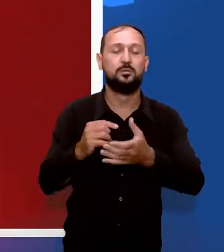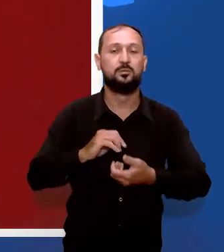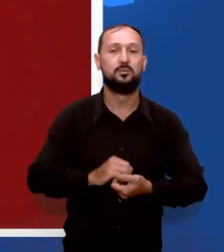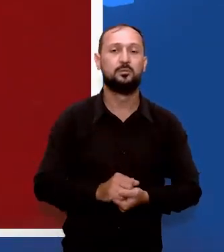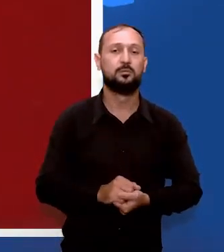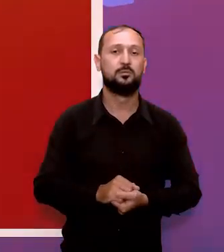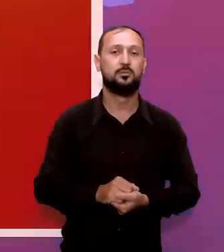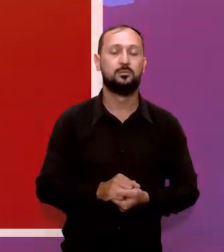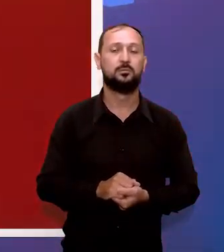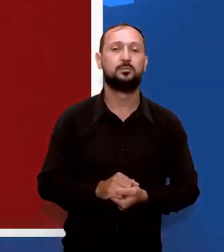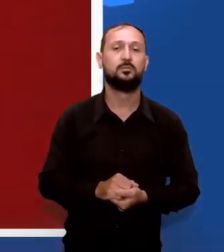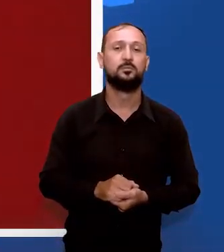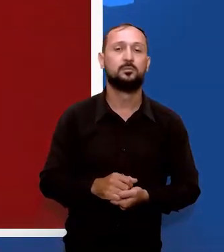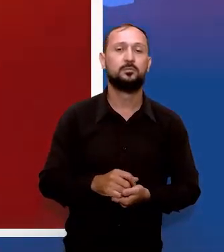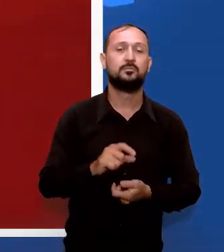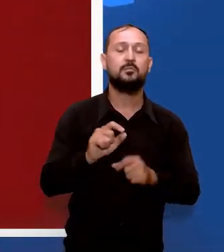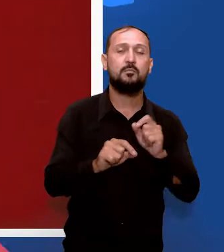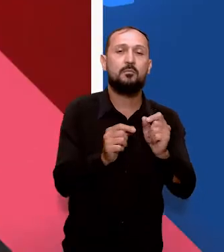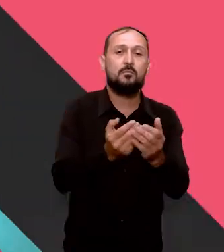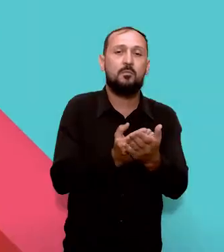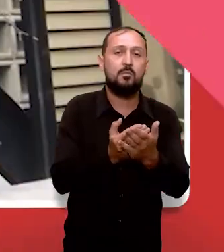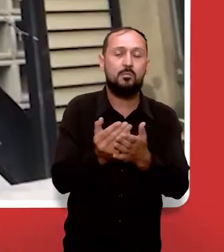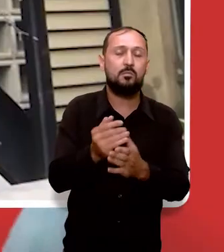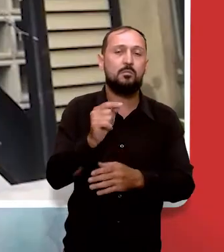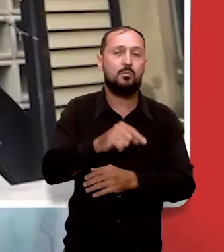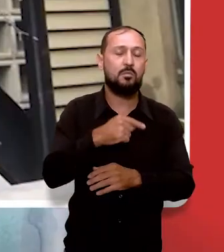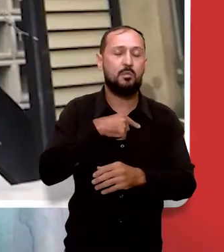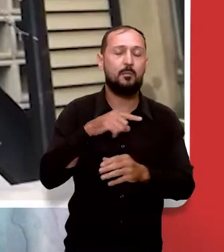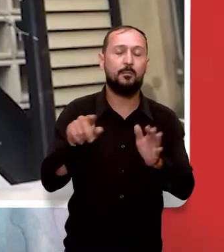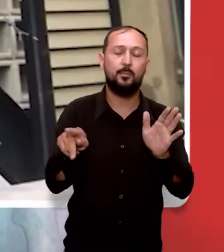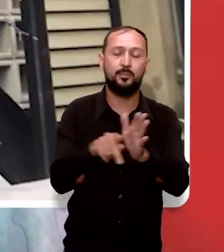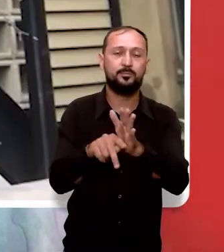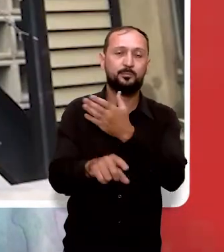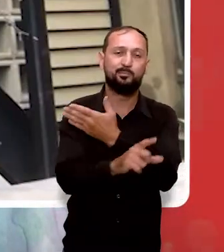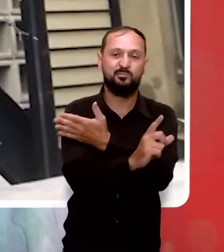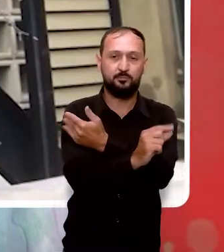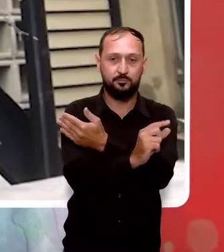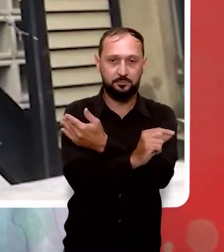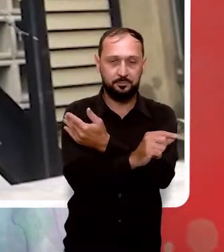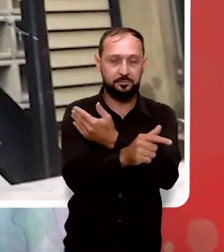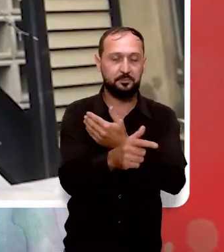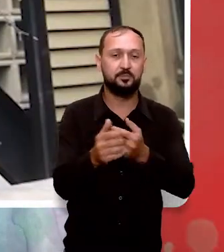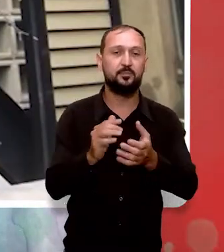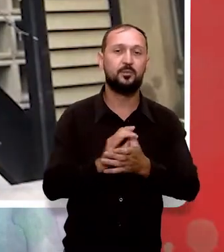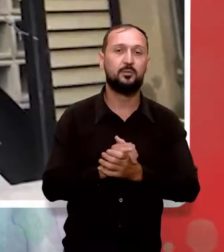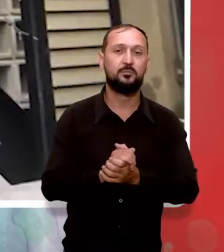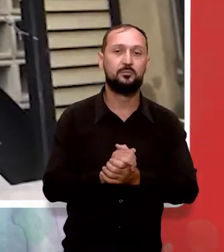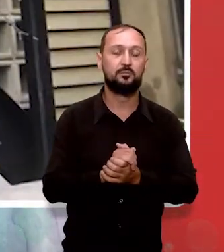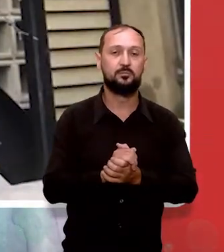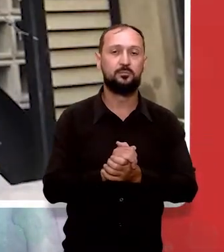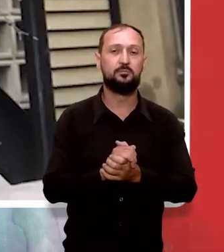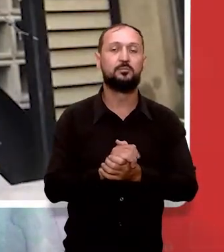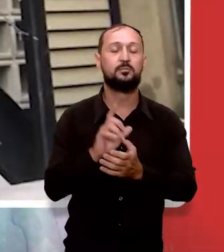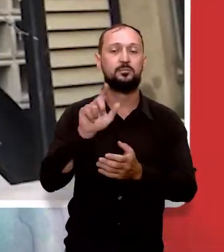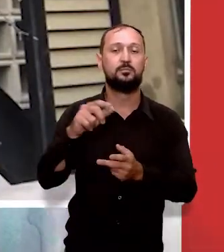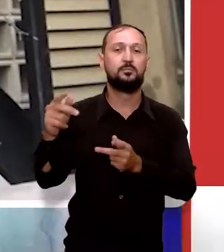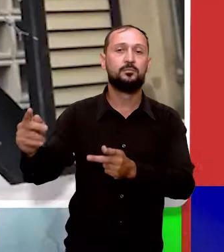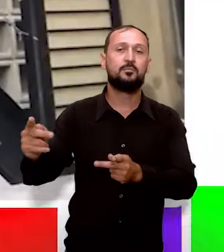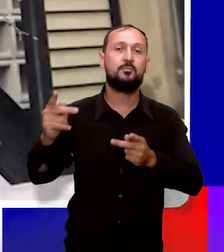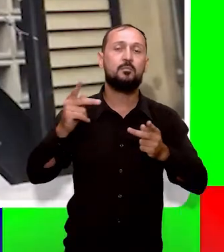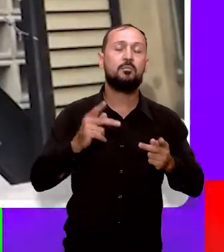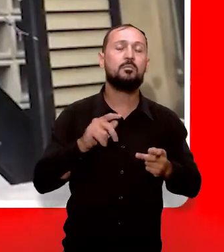né? É janela de entrada para o Pantanal. É